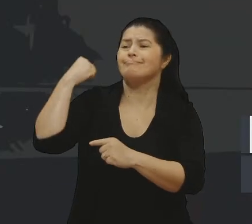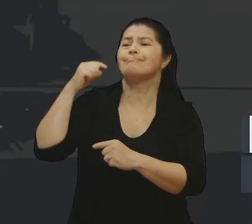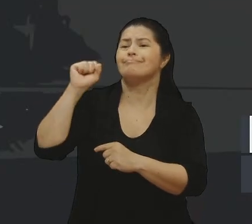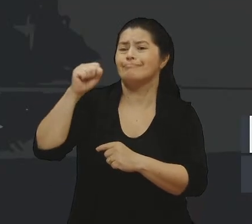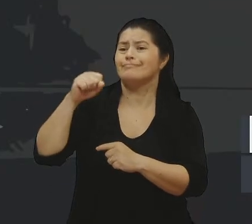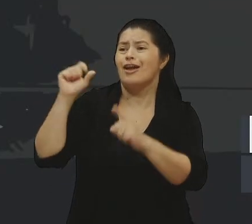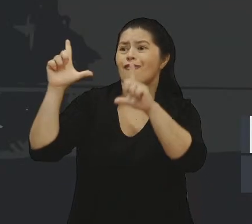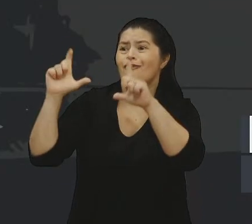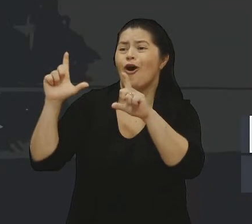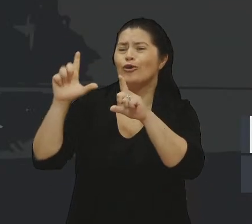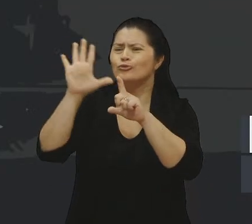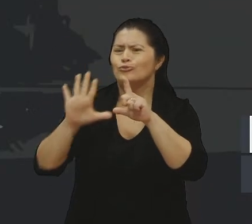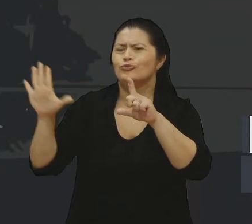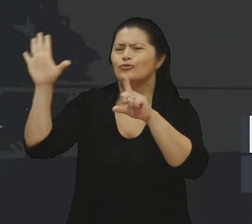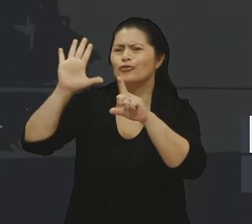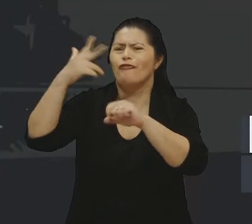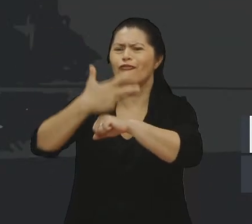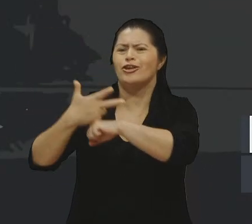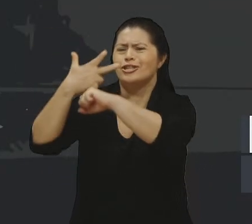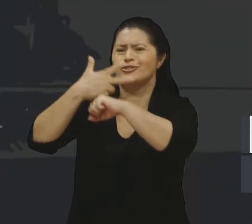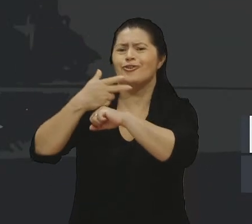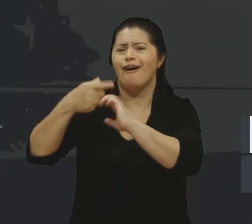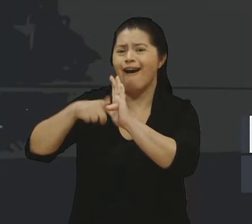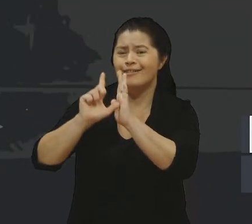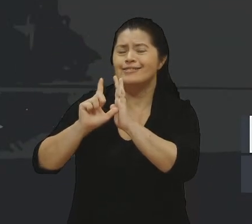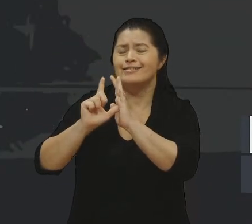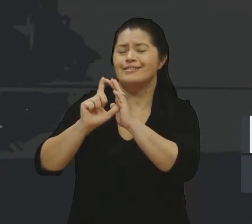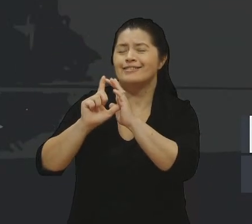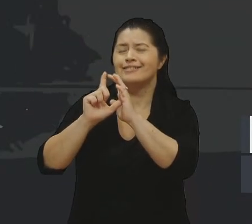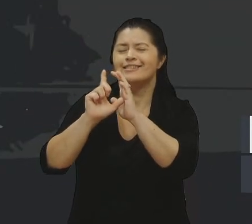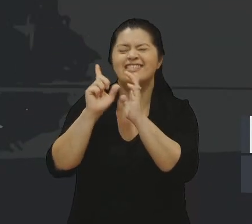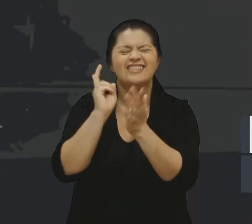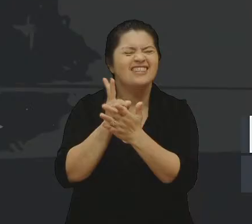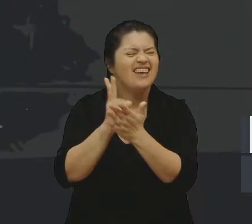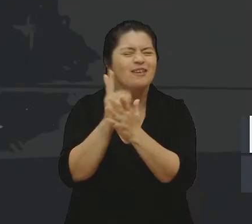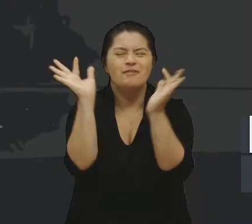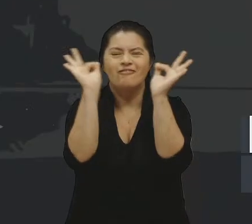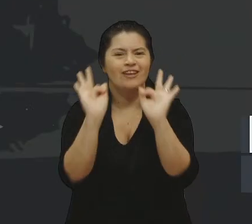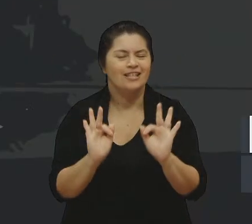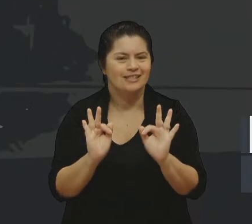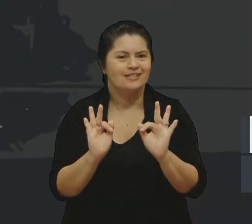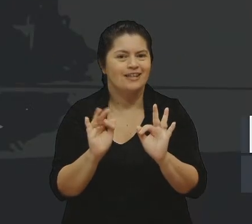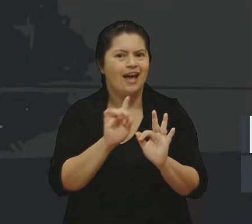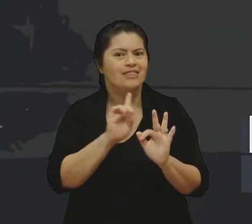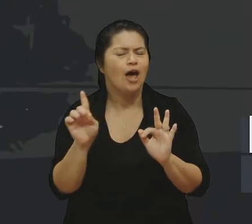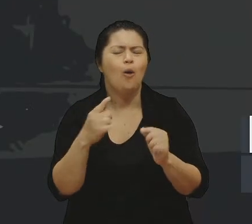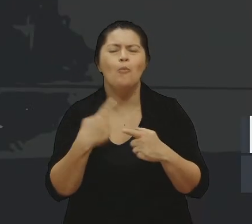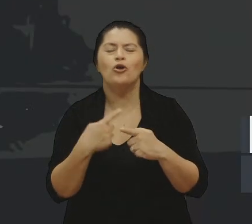eu não sei se ele lembra. Mas eu sempre fui um cara feliz. Sempre, sempre, sempre. E não era porque a vida foi